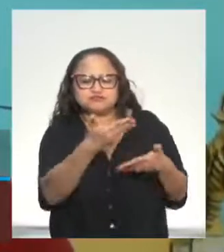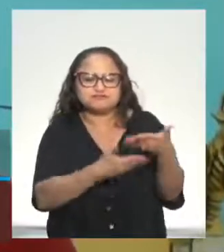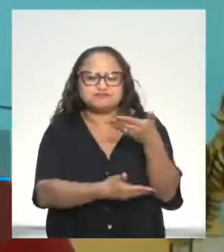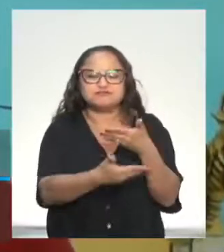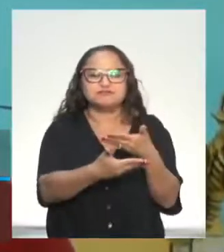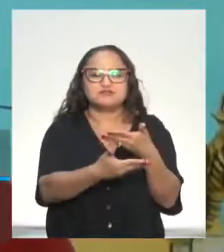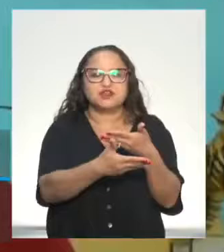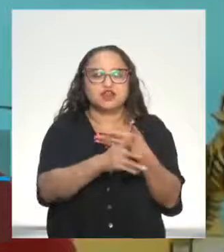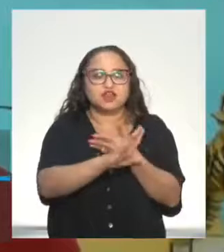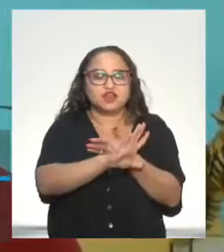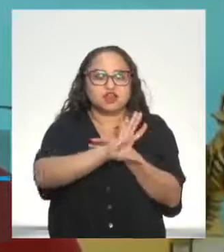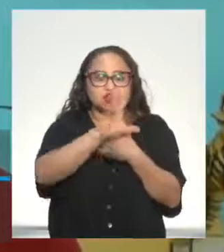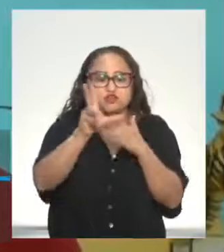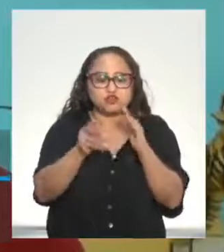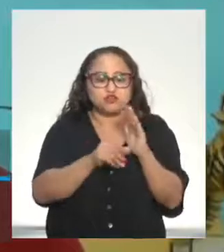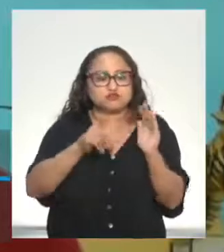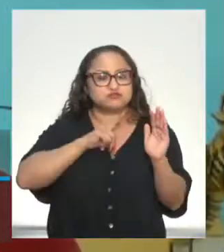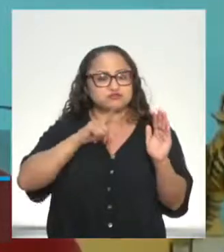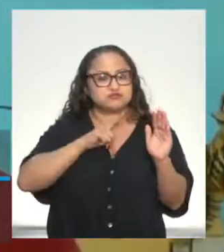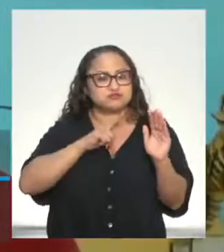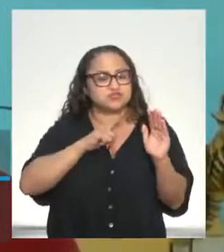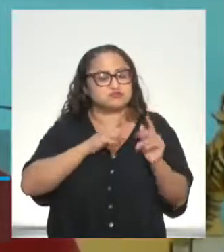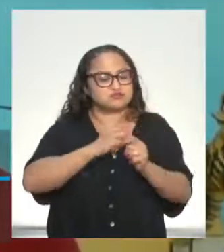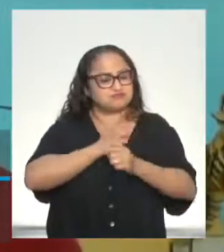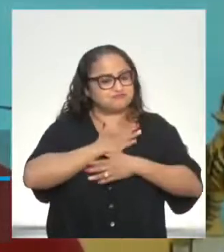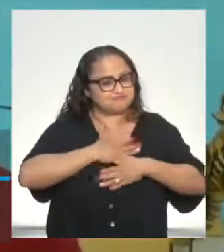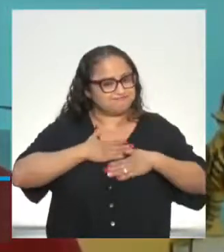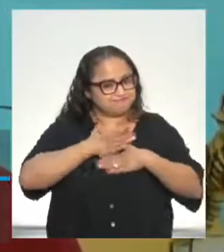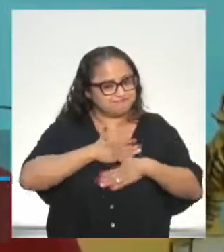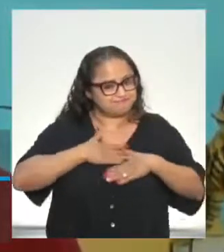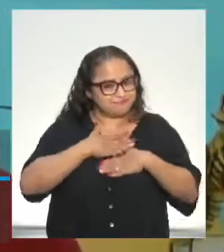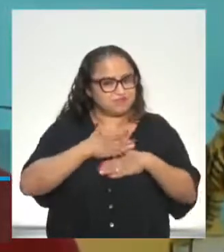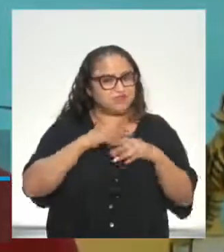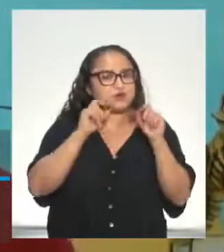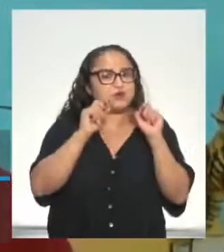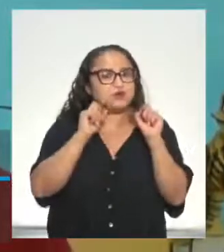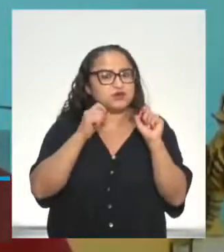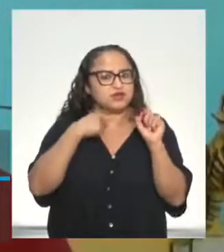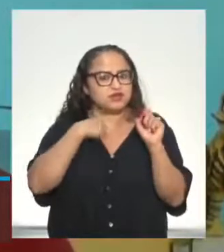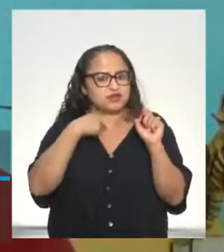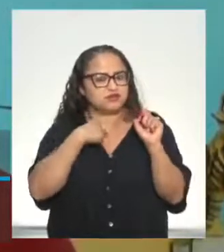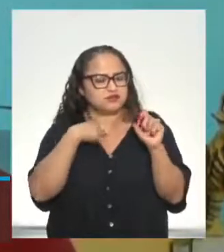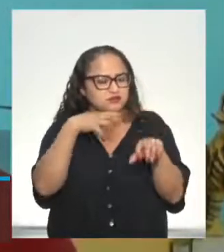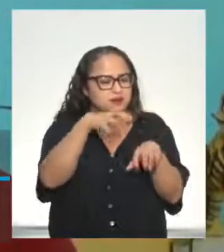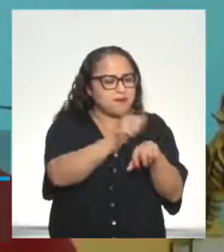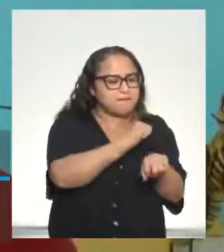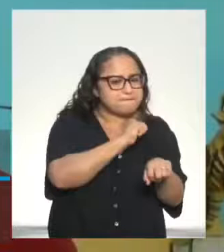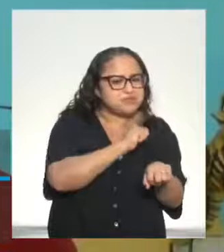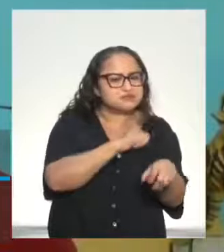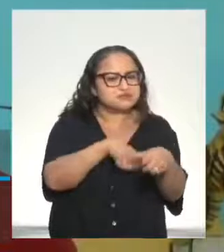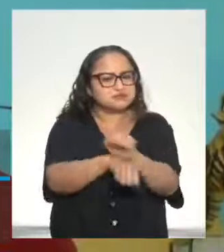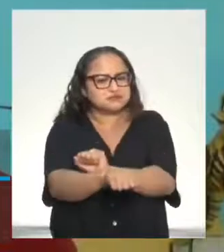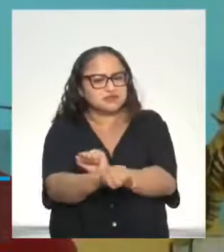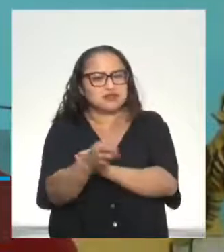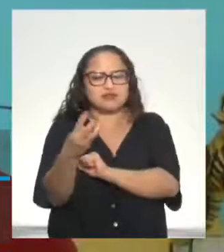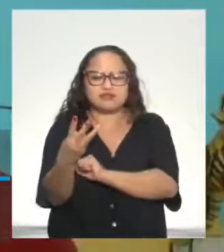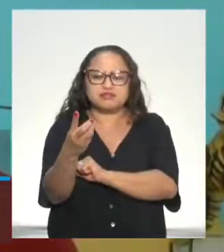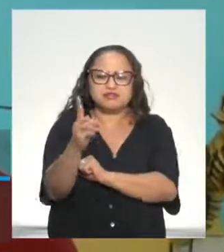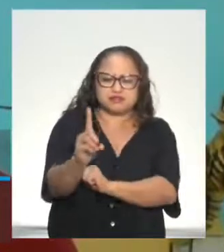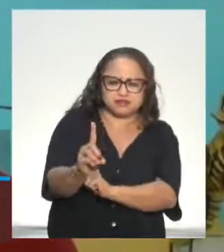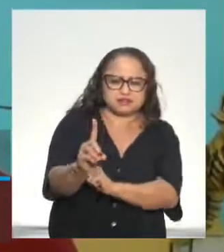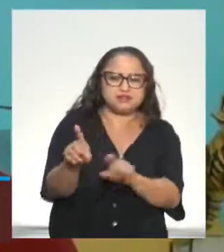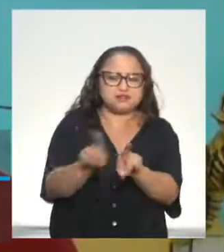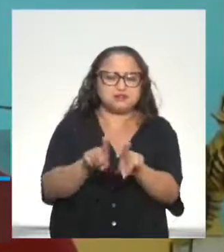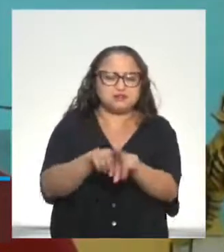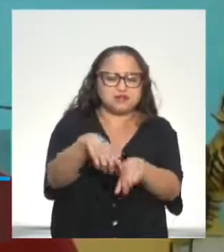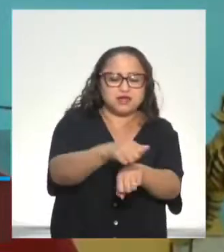mundo chipando, né? E lembra que aí eu chipo 3D e mão na massa. A gente está falando por enquanto do 3D, mas